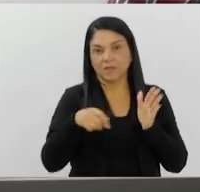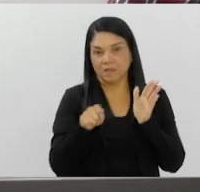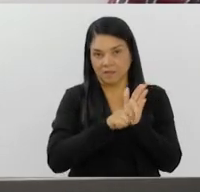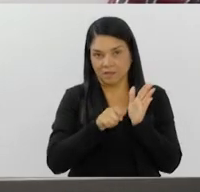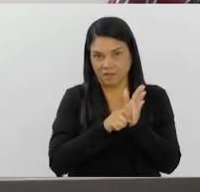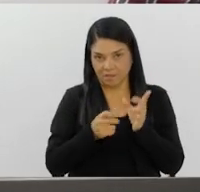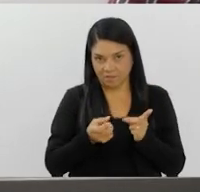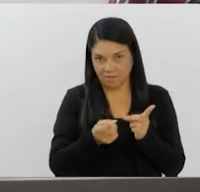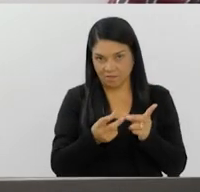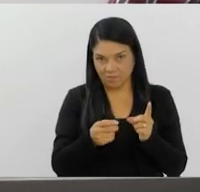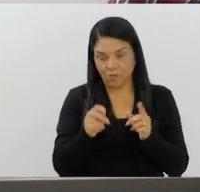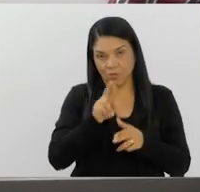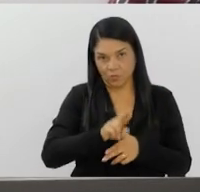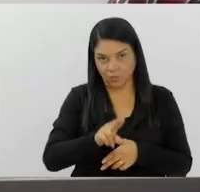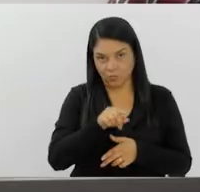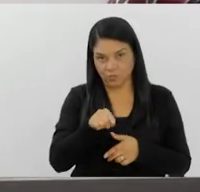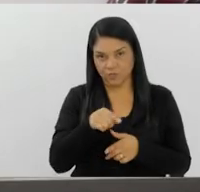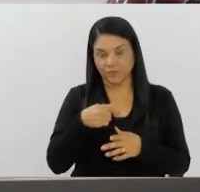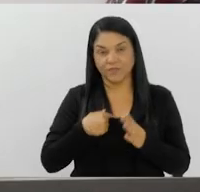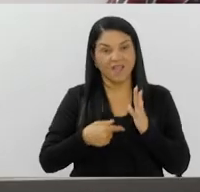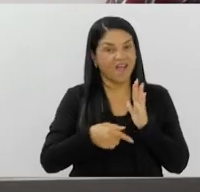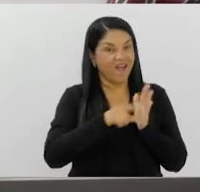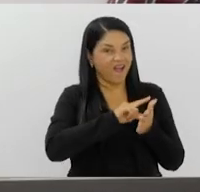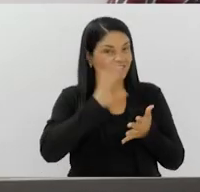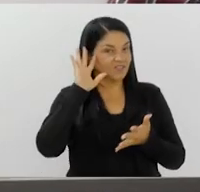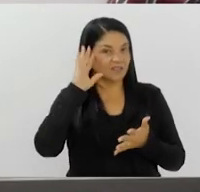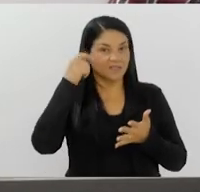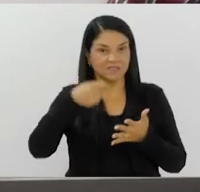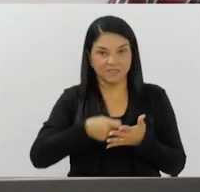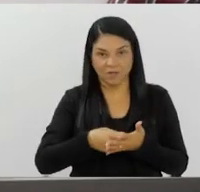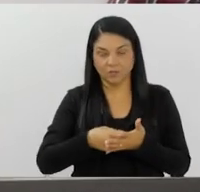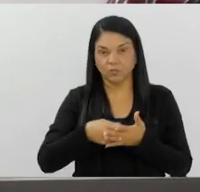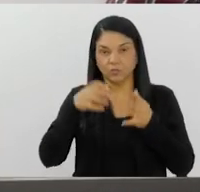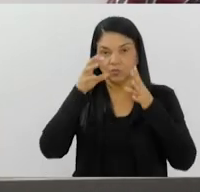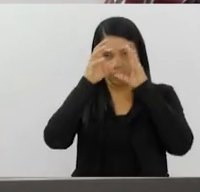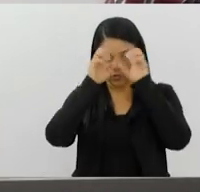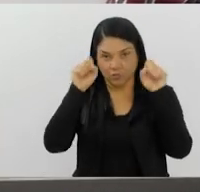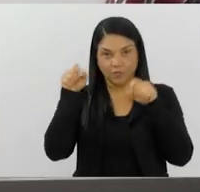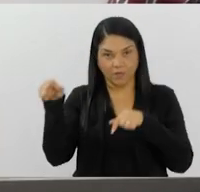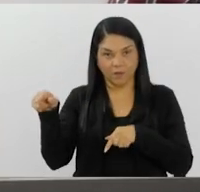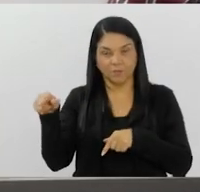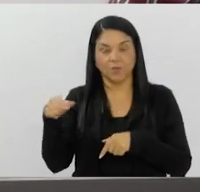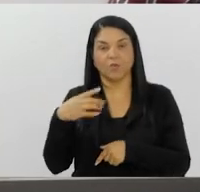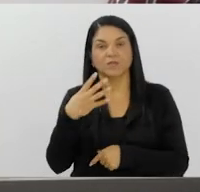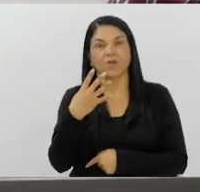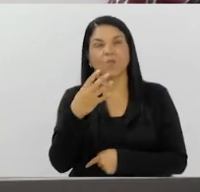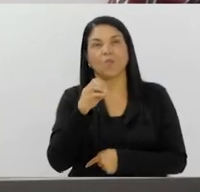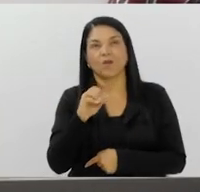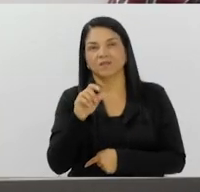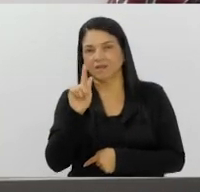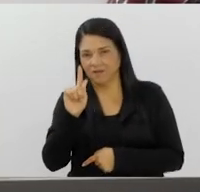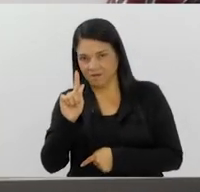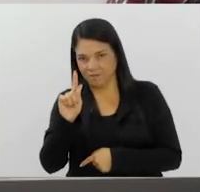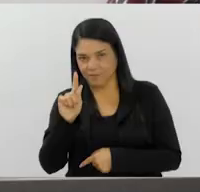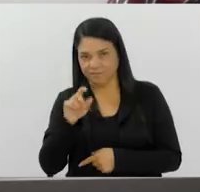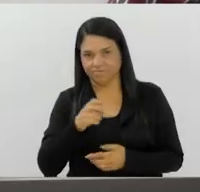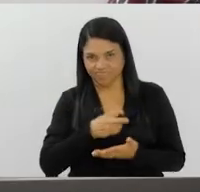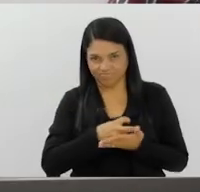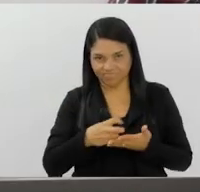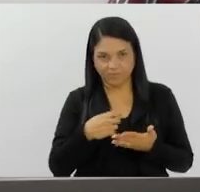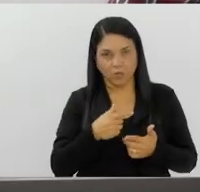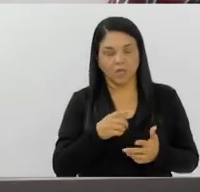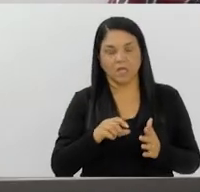70 Isso foi antes dessa decisão do supremo sobre as 40 gras e sobre a não criminalização